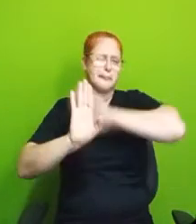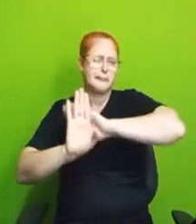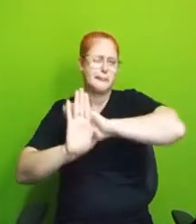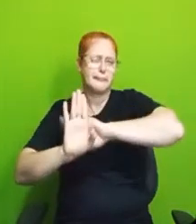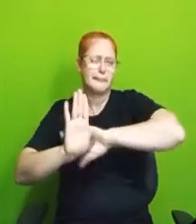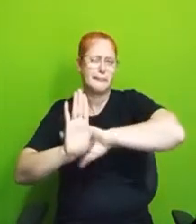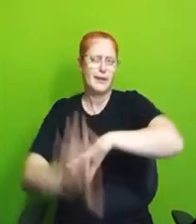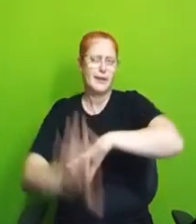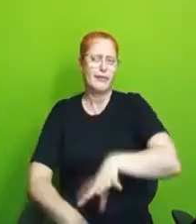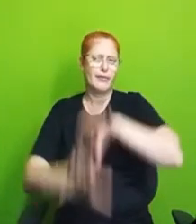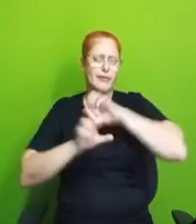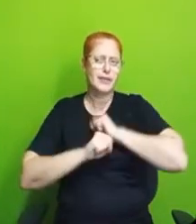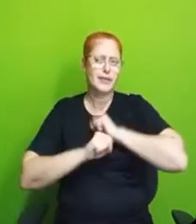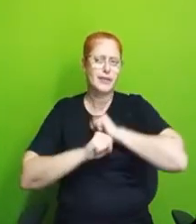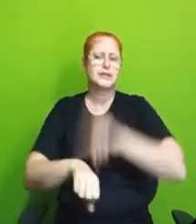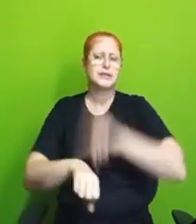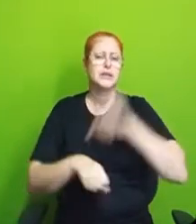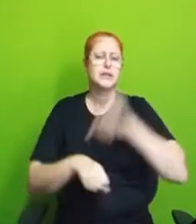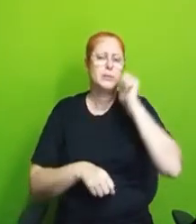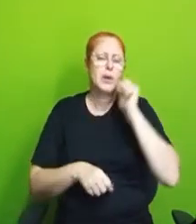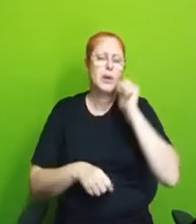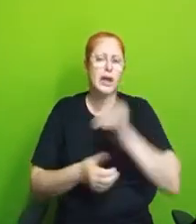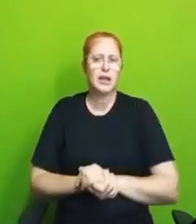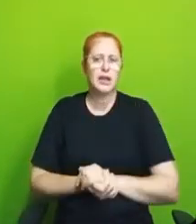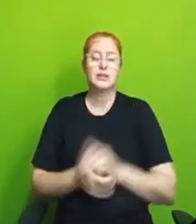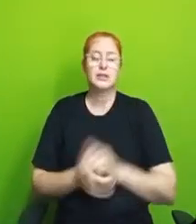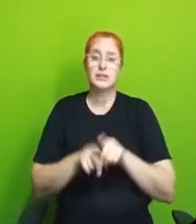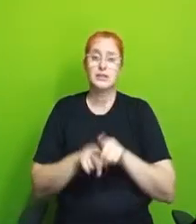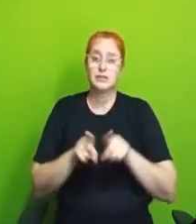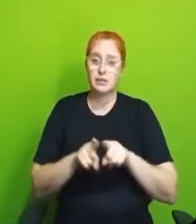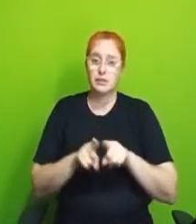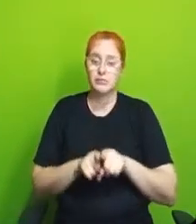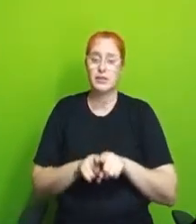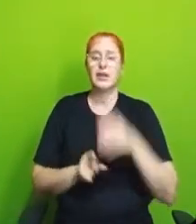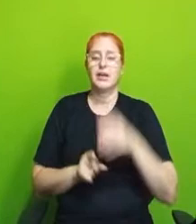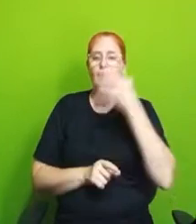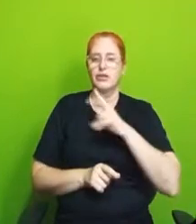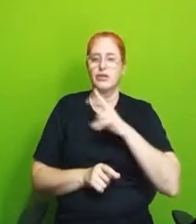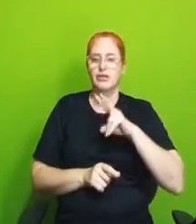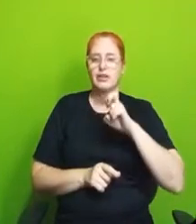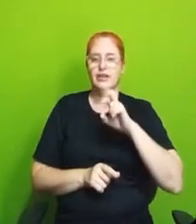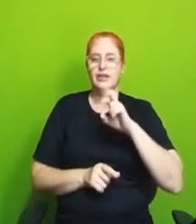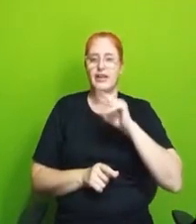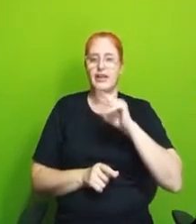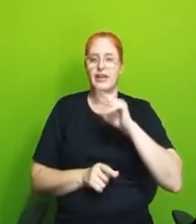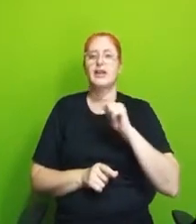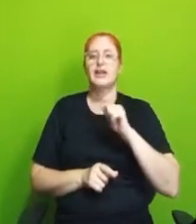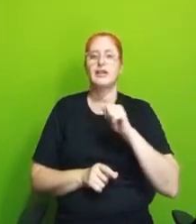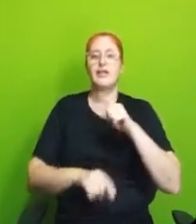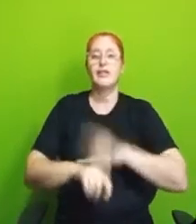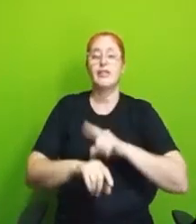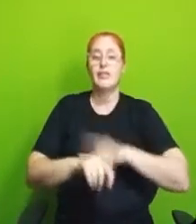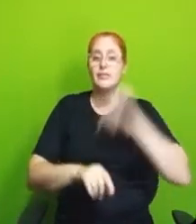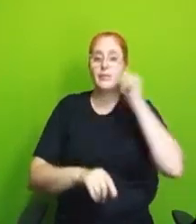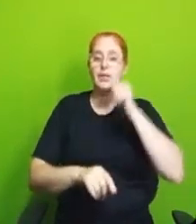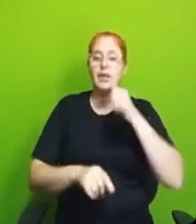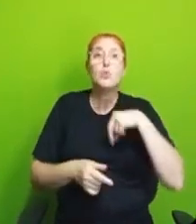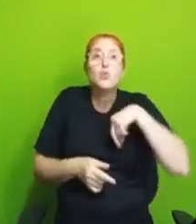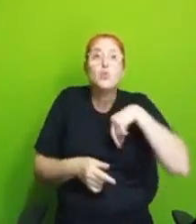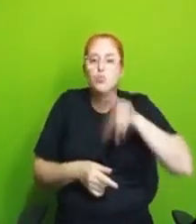tempo, que acho que foi Vera Guedes que falou agora há pouco. Esse tempo das mulheres nunca é contado como recurso,